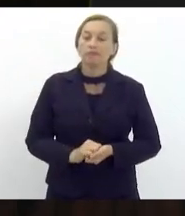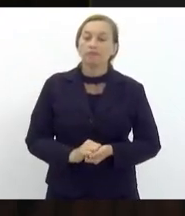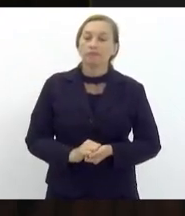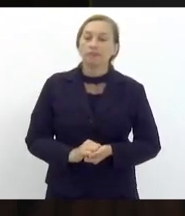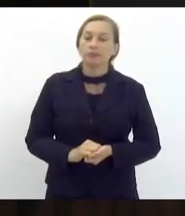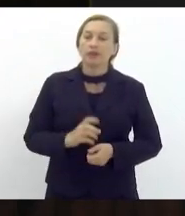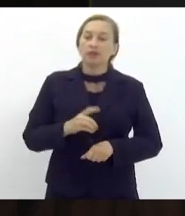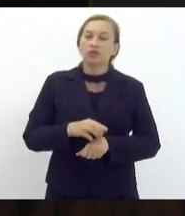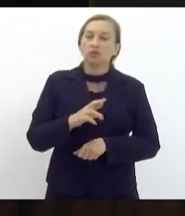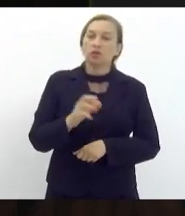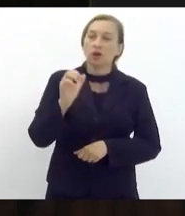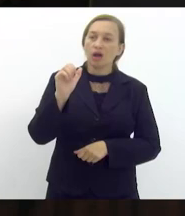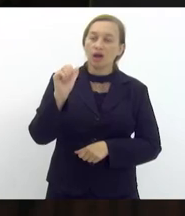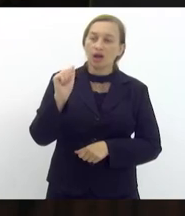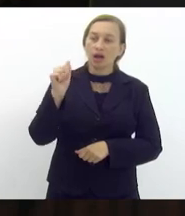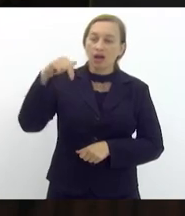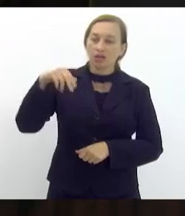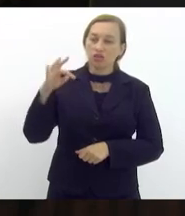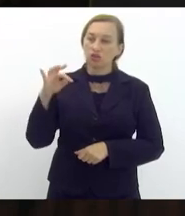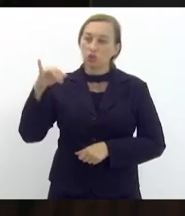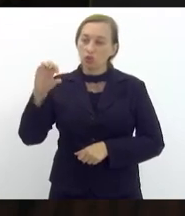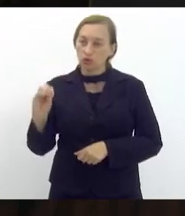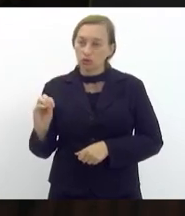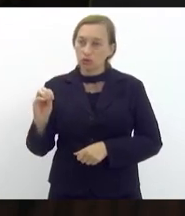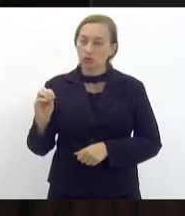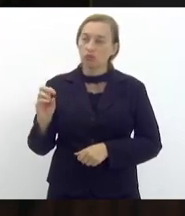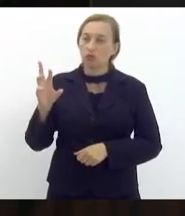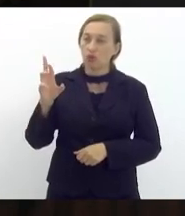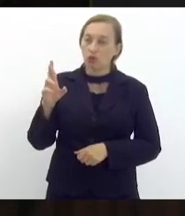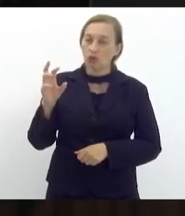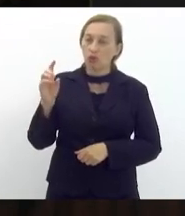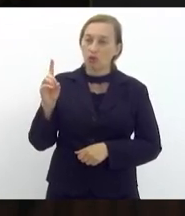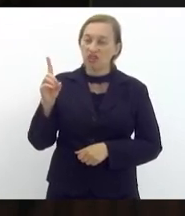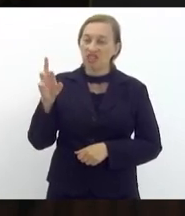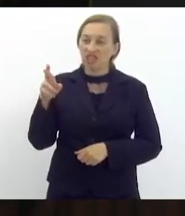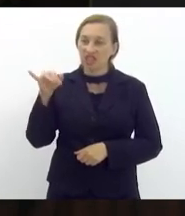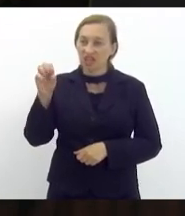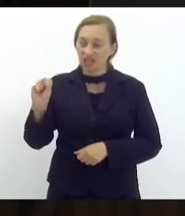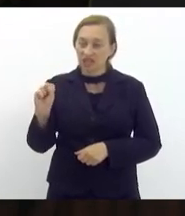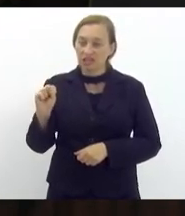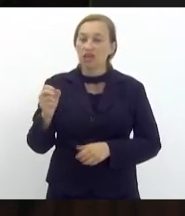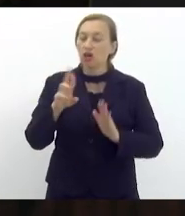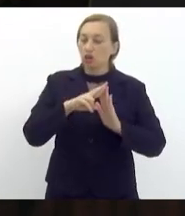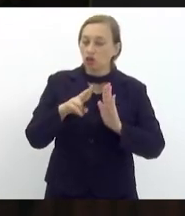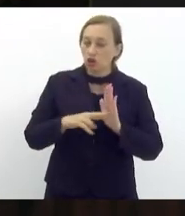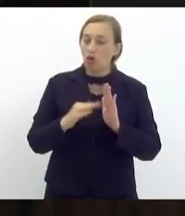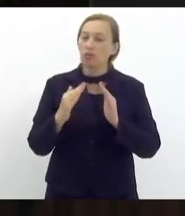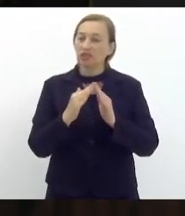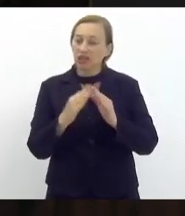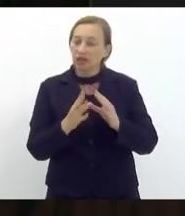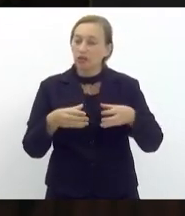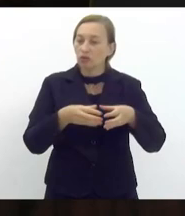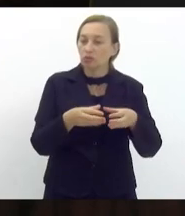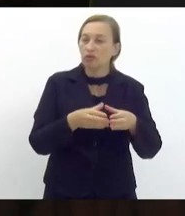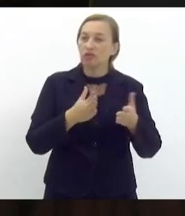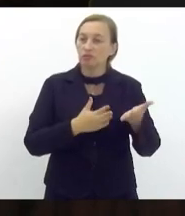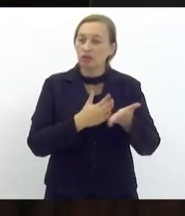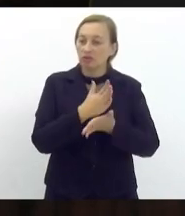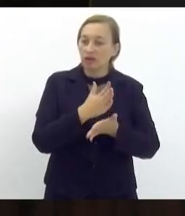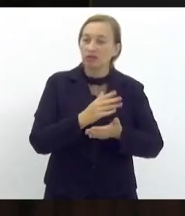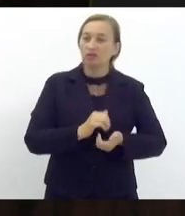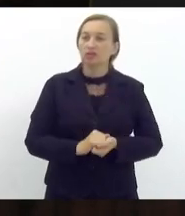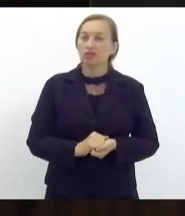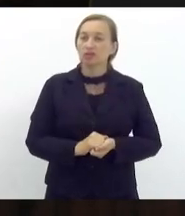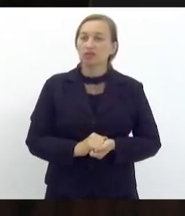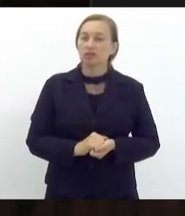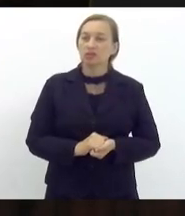diploma o Doutor Antônio Rodrigues Braga Neto dá comissão parecida comissão de normas internas de proposições externas favorável